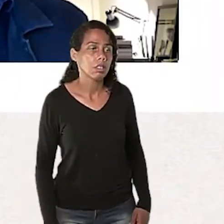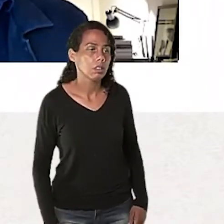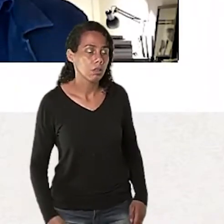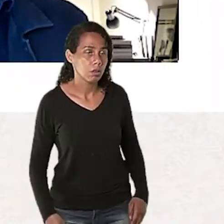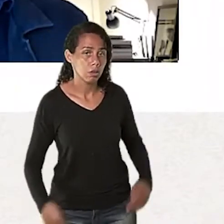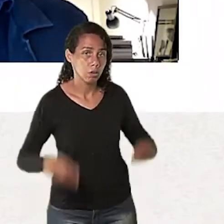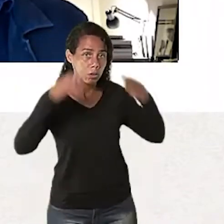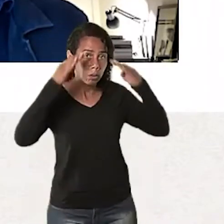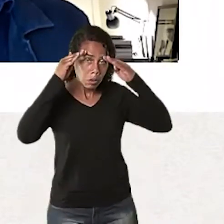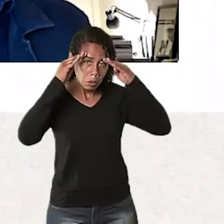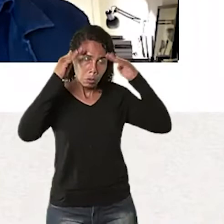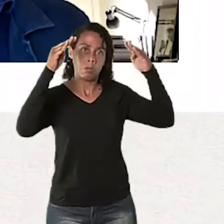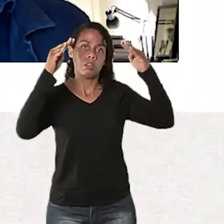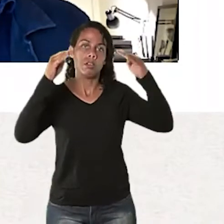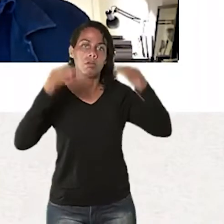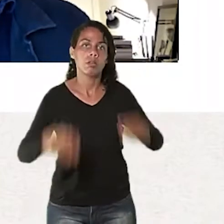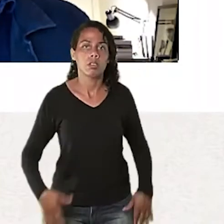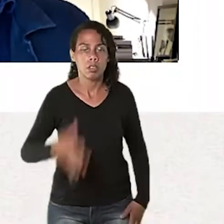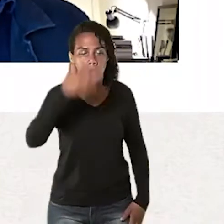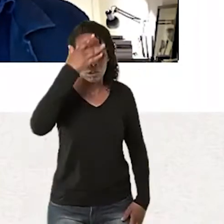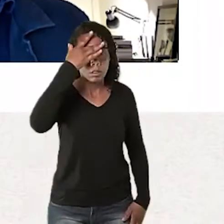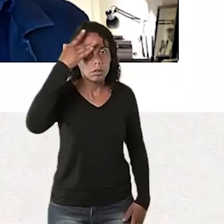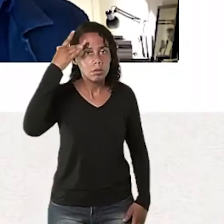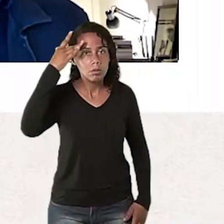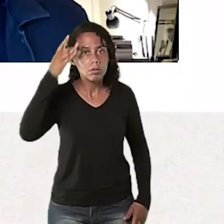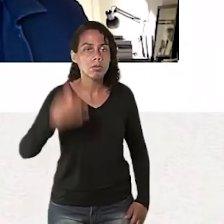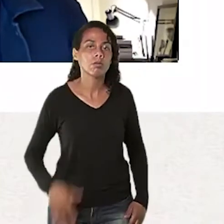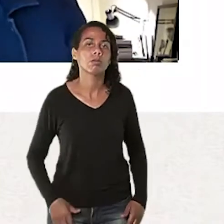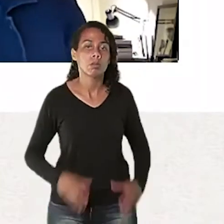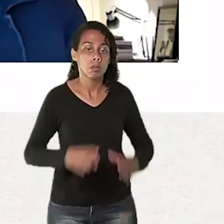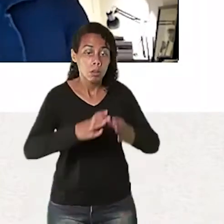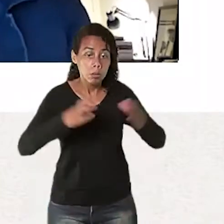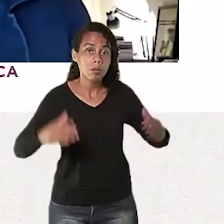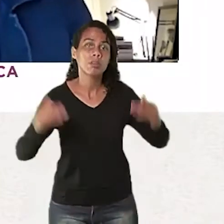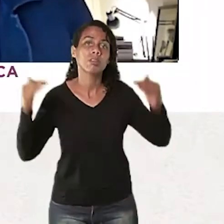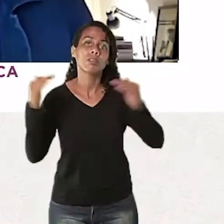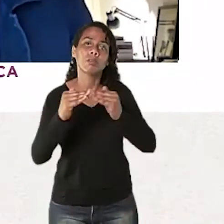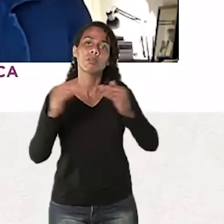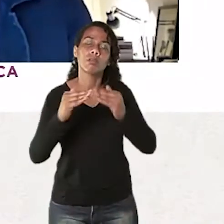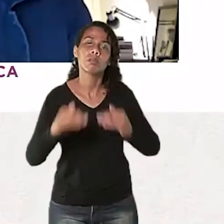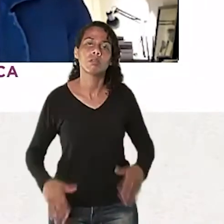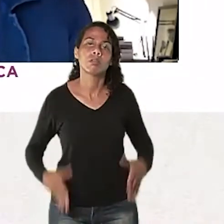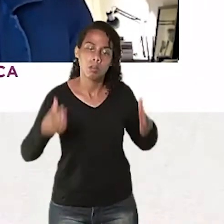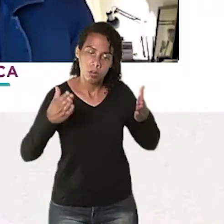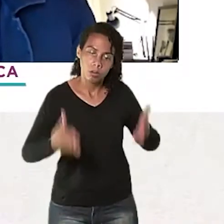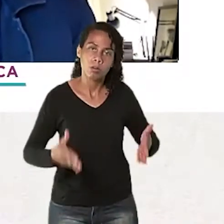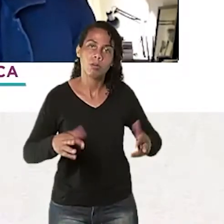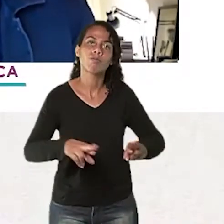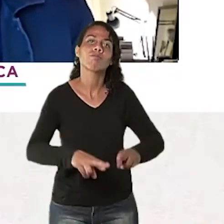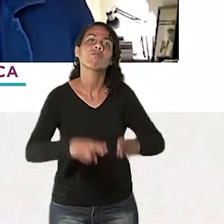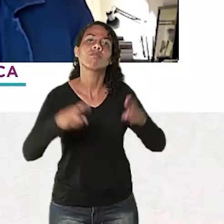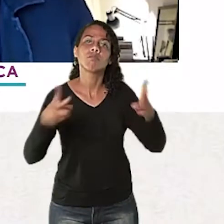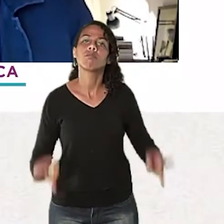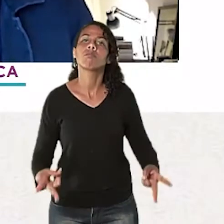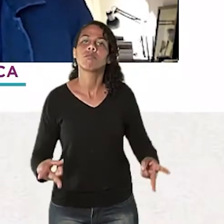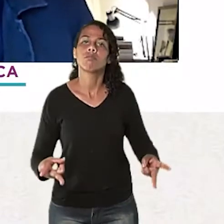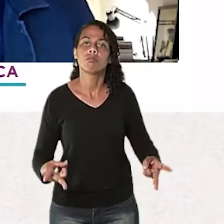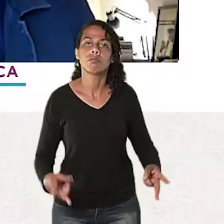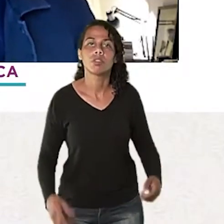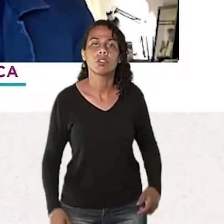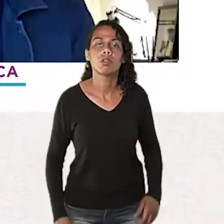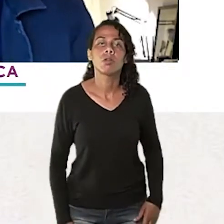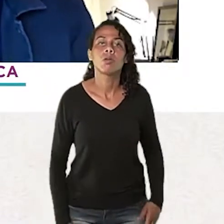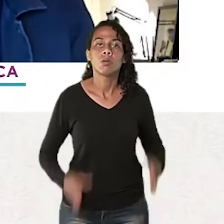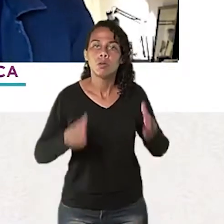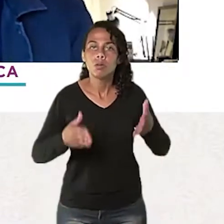certa concordância plácida sobre tudo, né? Porque aí o polemista, enfim,